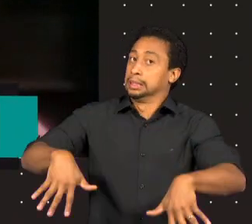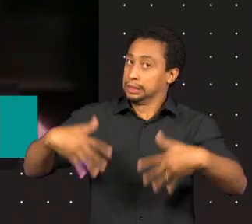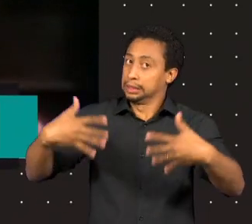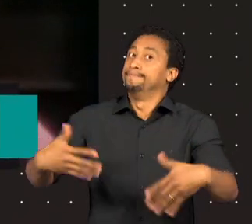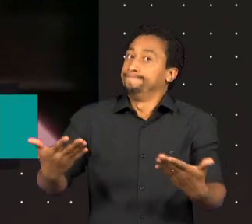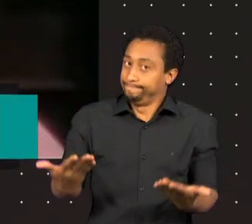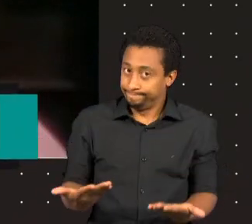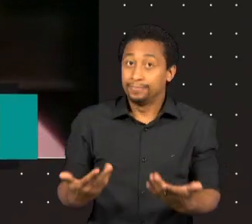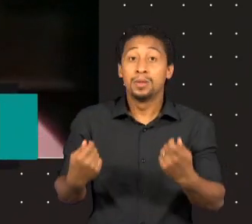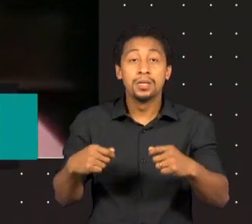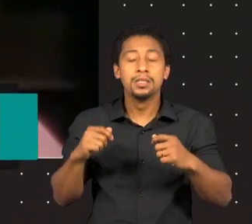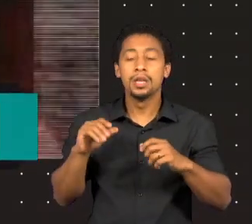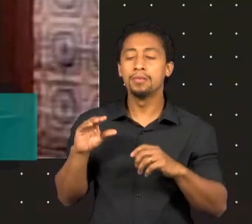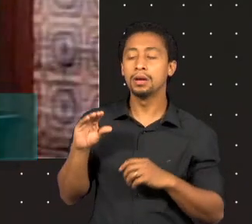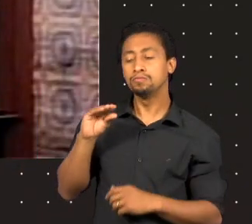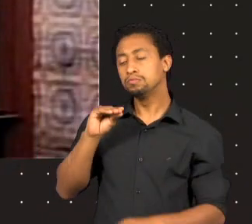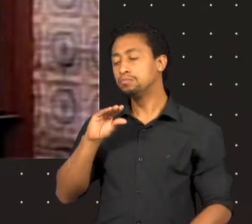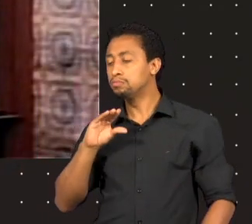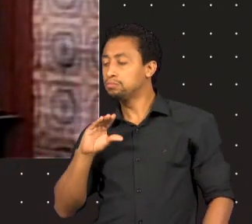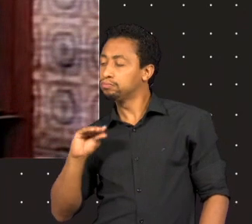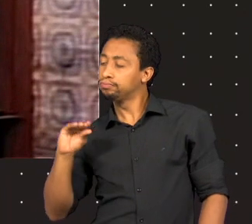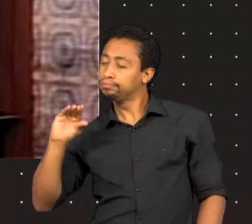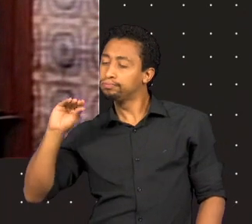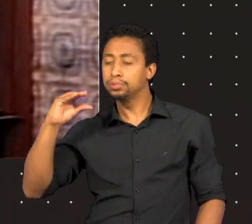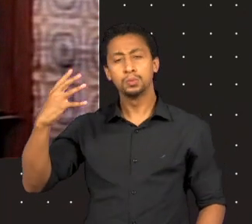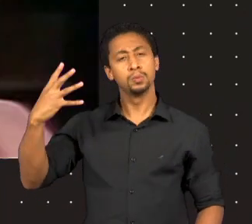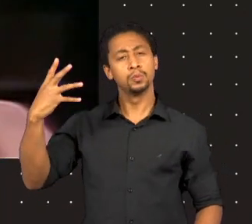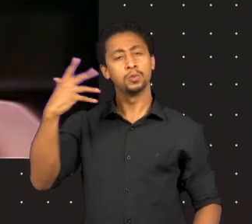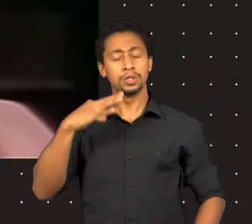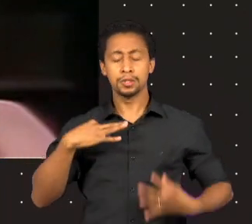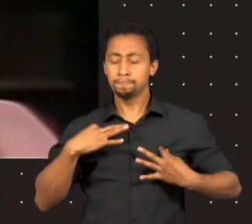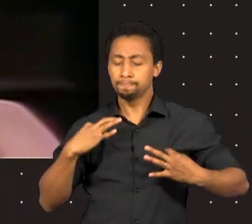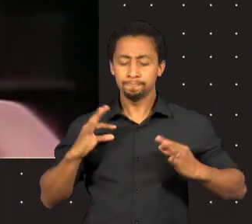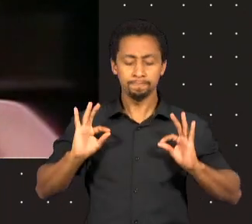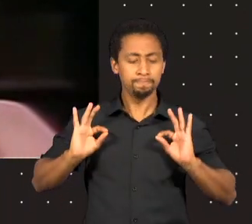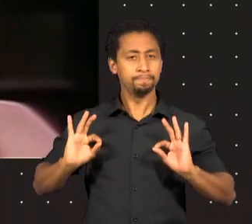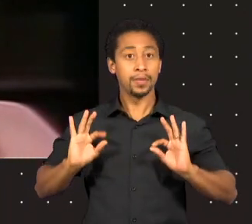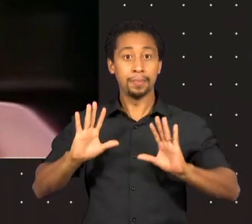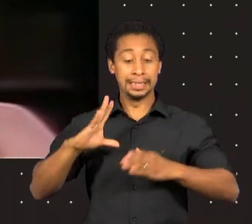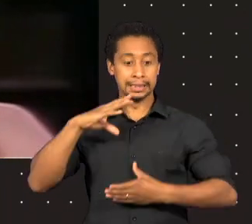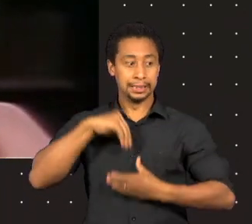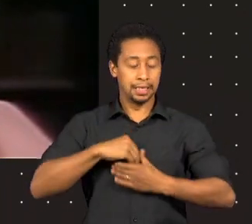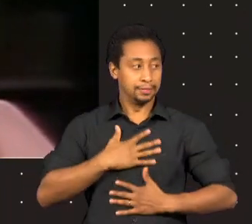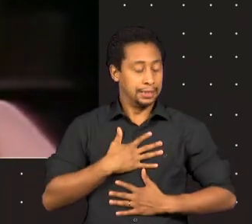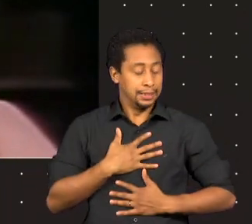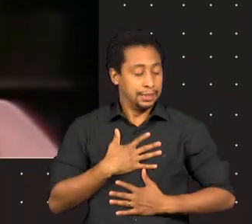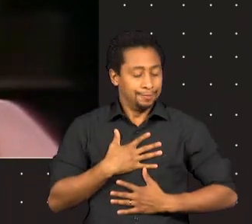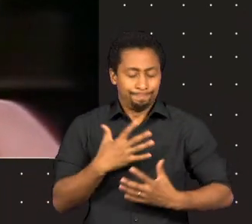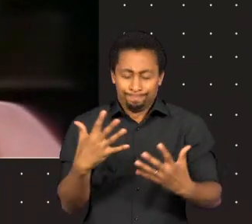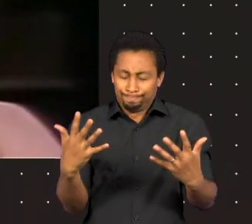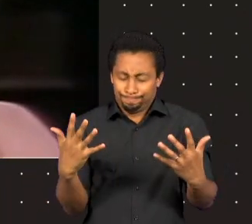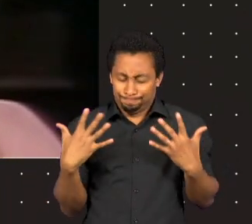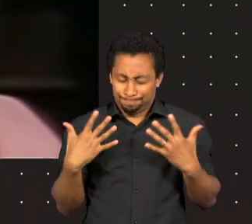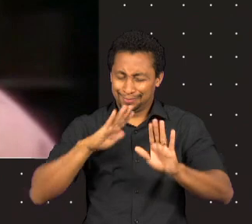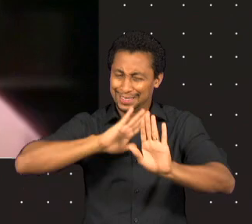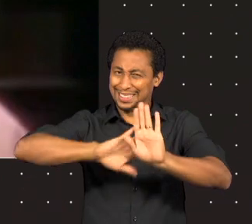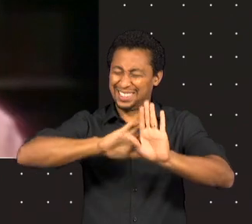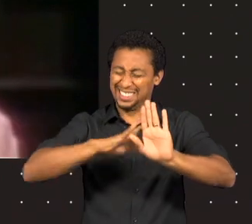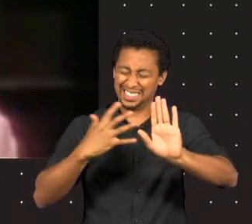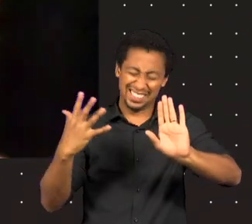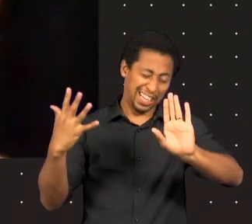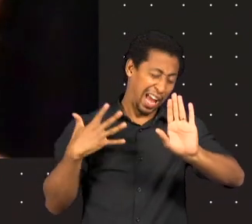que falar daquele jeito, toda bonitinha, toda arrumadinha, mas por dentro você estava assim, meu Deus, que calor! Será